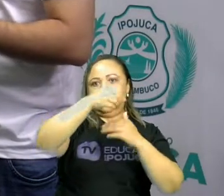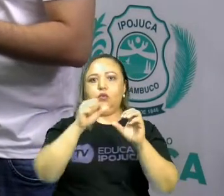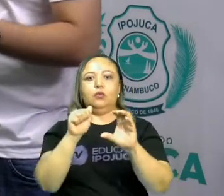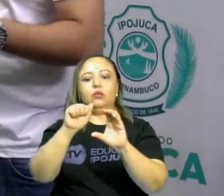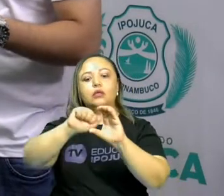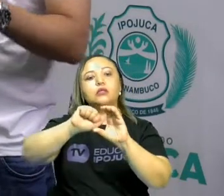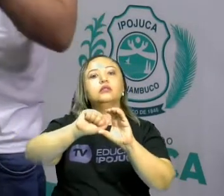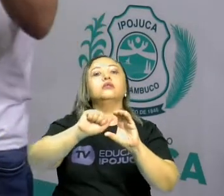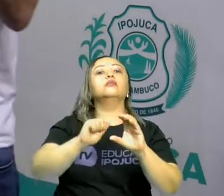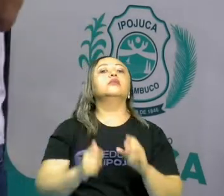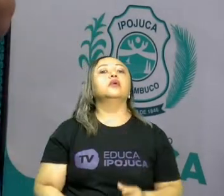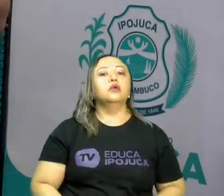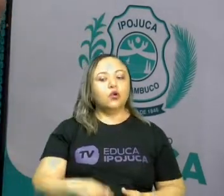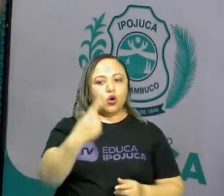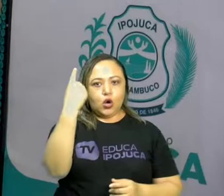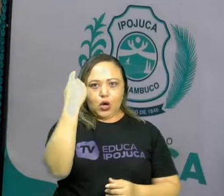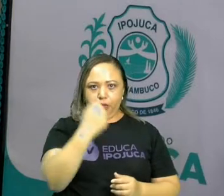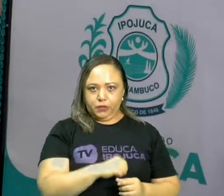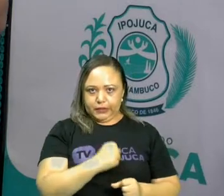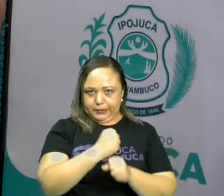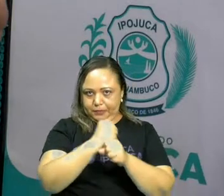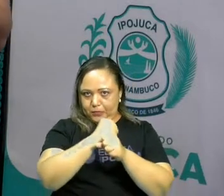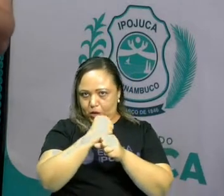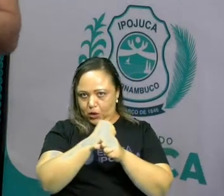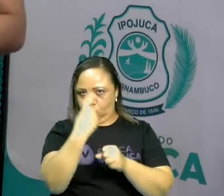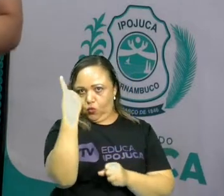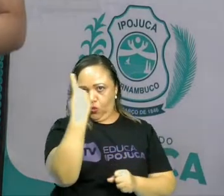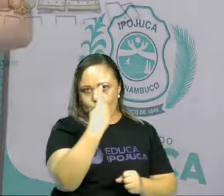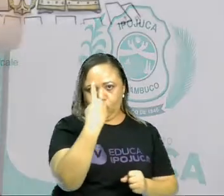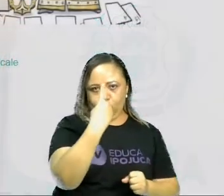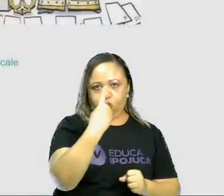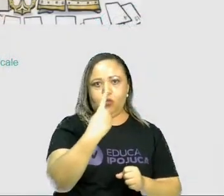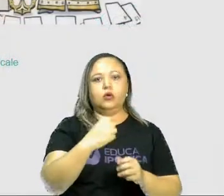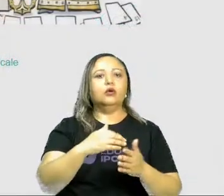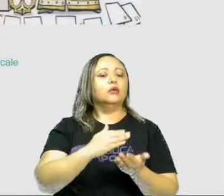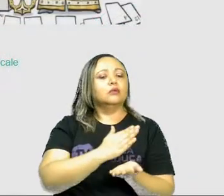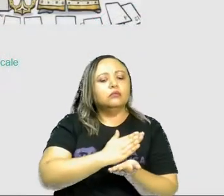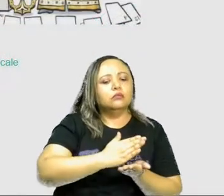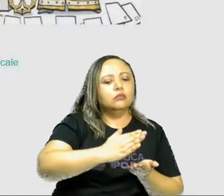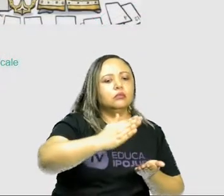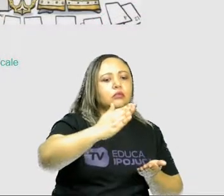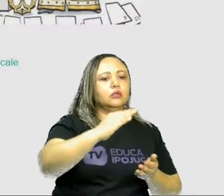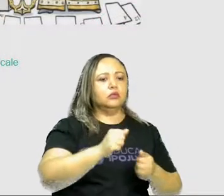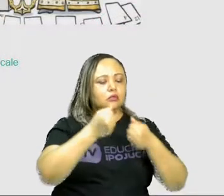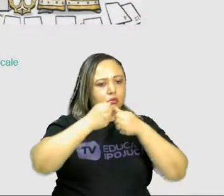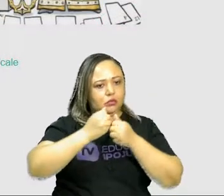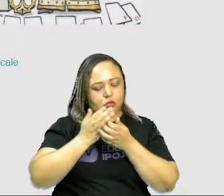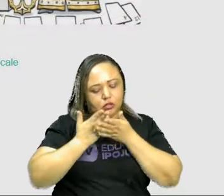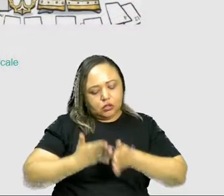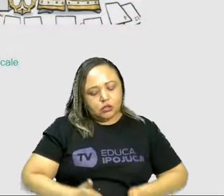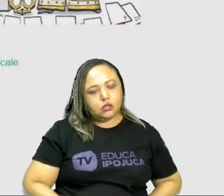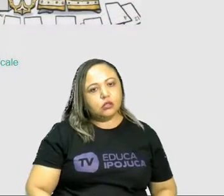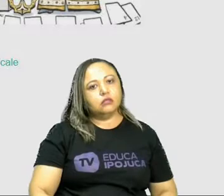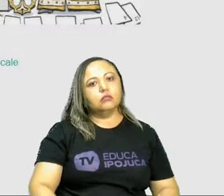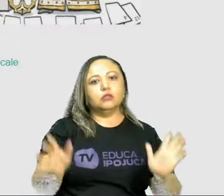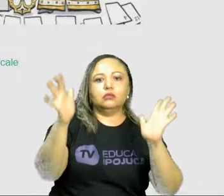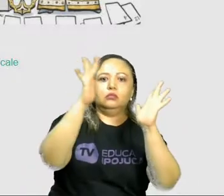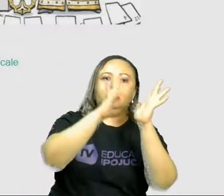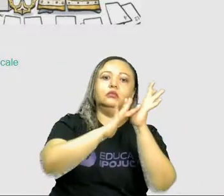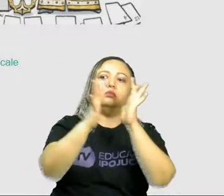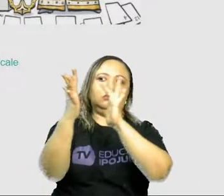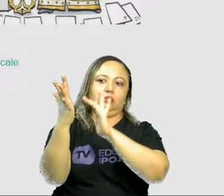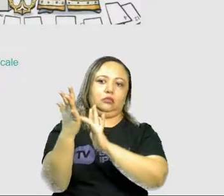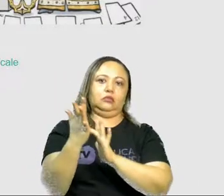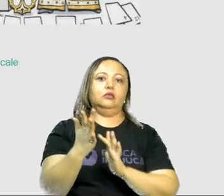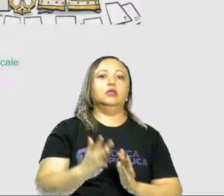adota como um aperto no calendário um ano nascimento de Jesus Cristo Tá certo então